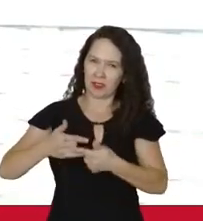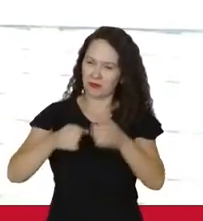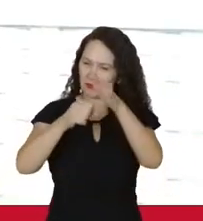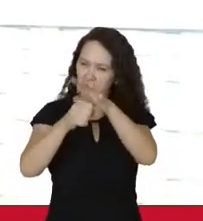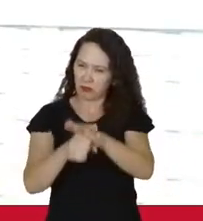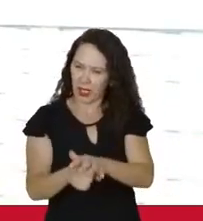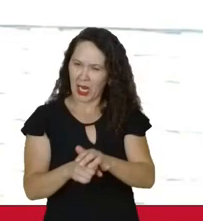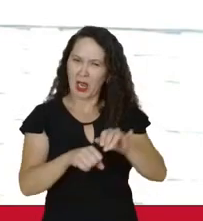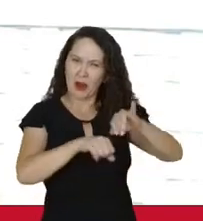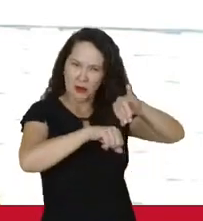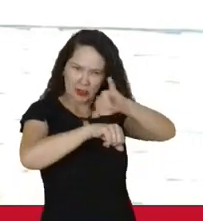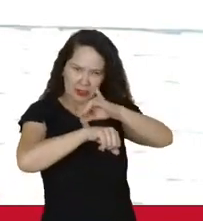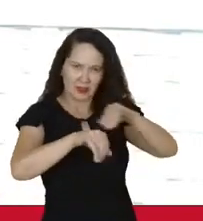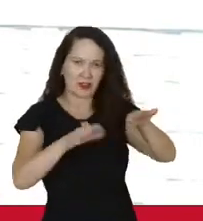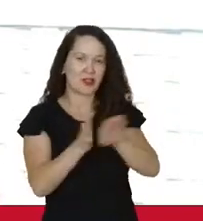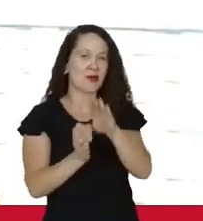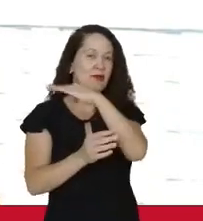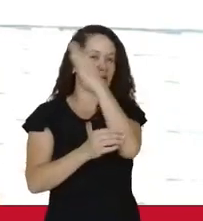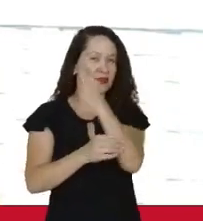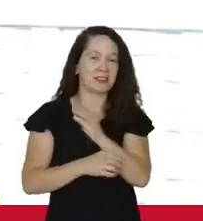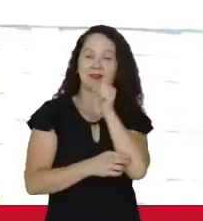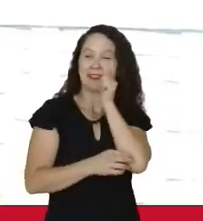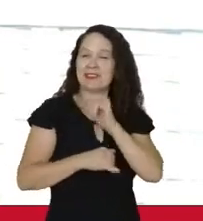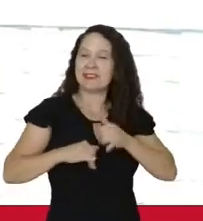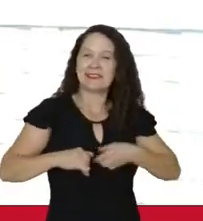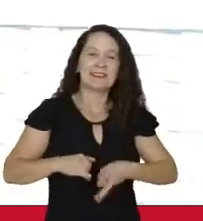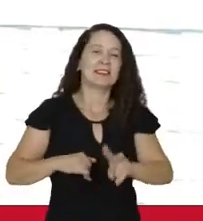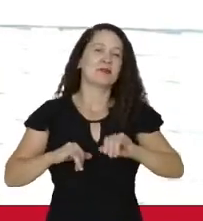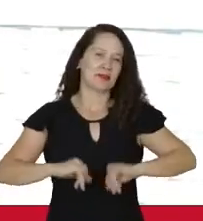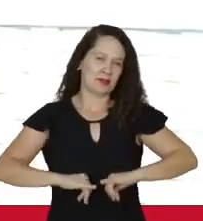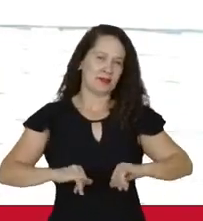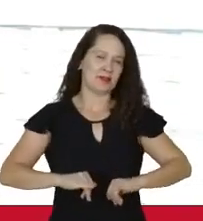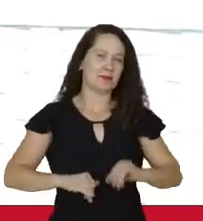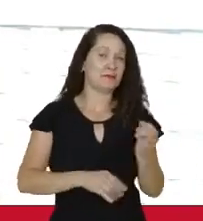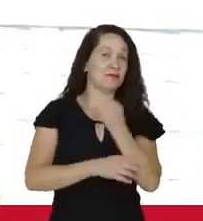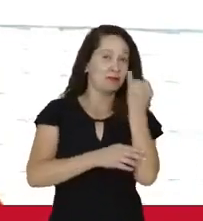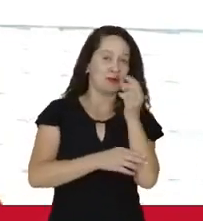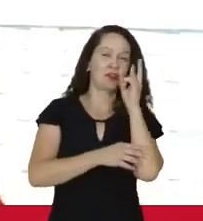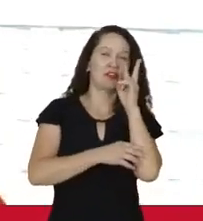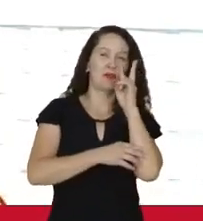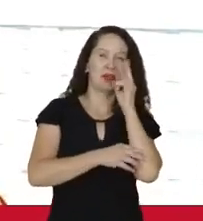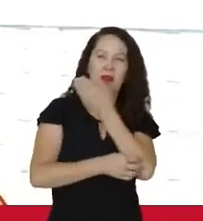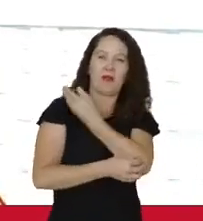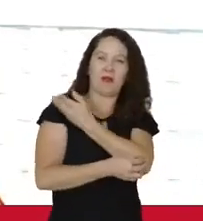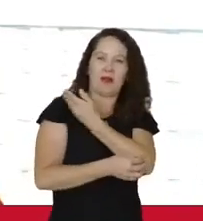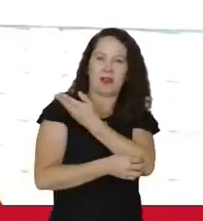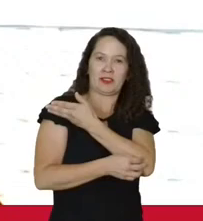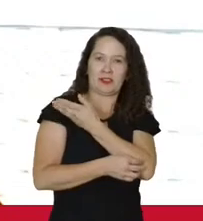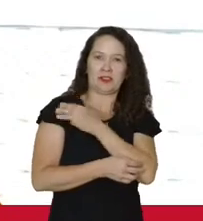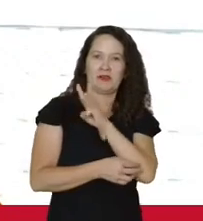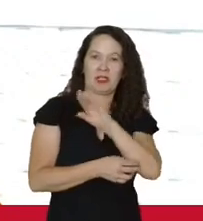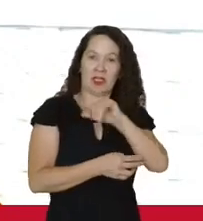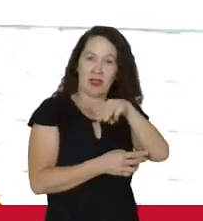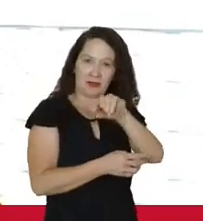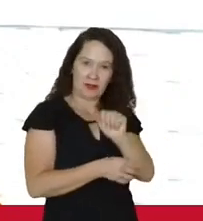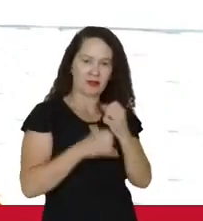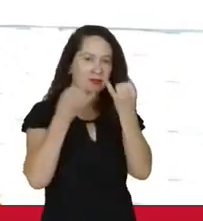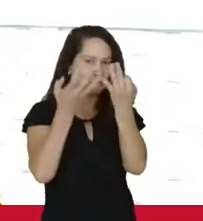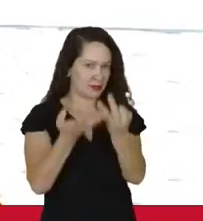se estabeleceu aqui. E é importante lembrar, apesar do racismo, como a Vilma